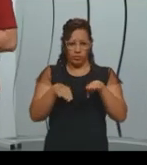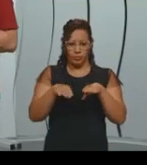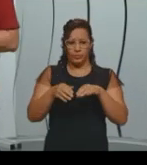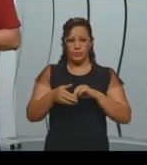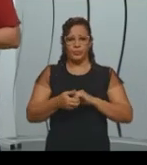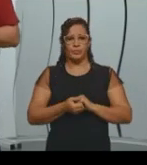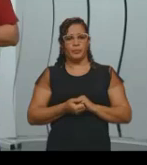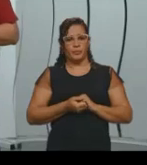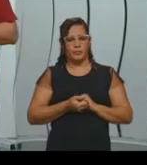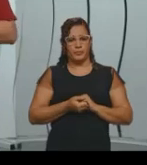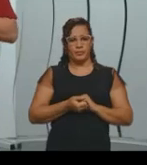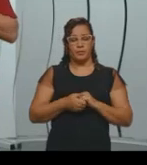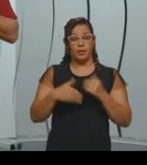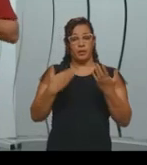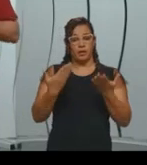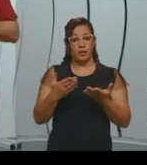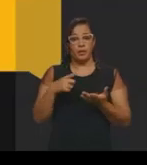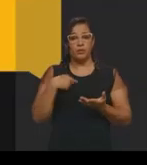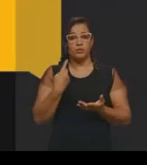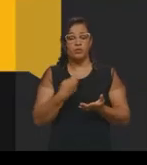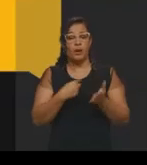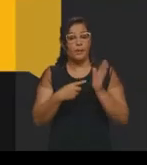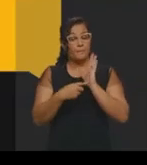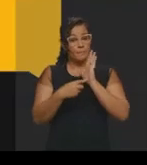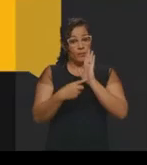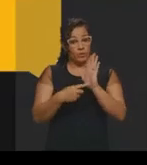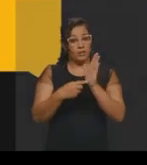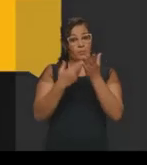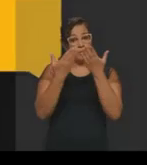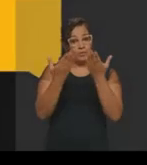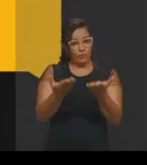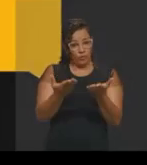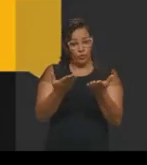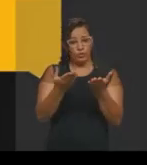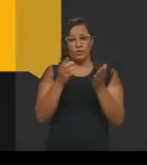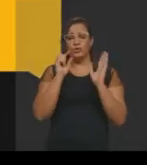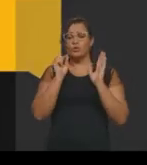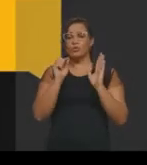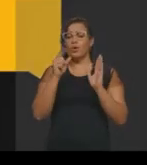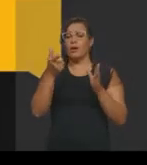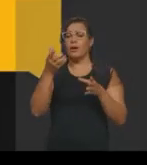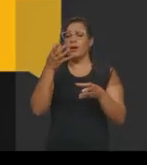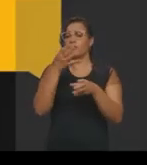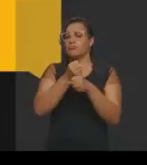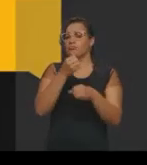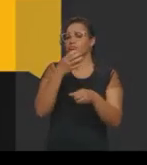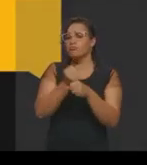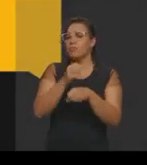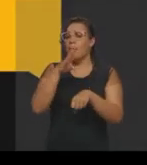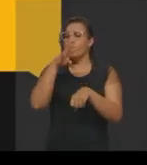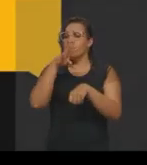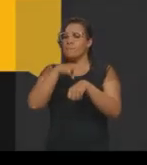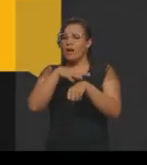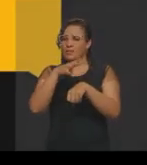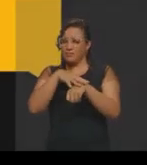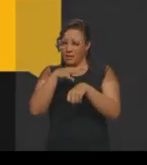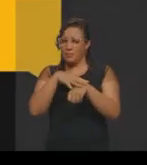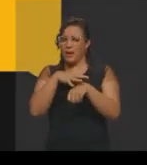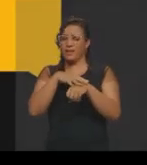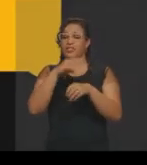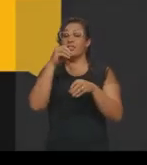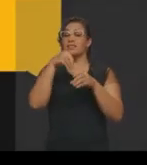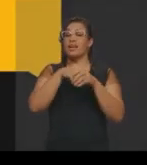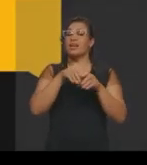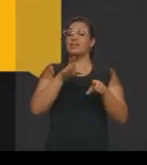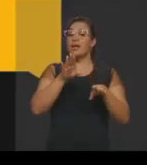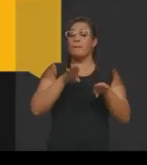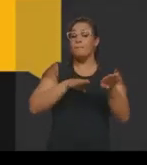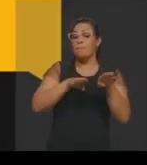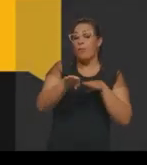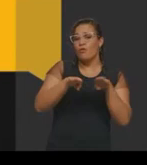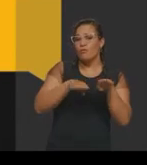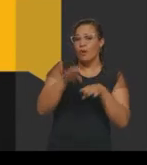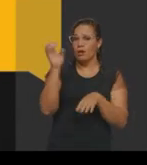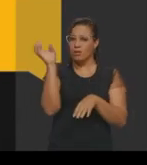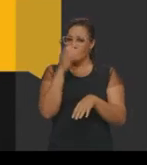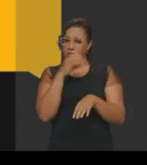aqui nós estamos mostrando para vocês as expressões matemáticas que a gente tem dentro do movimento